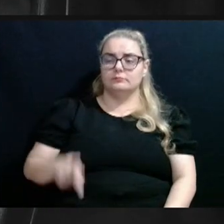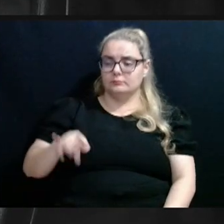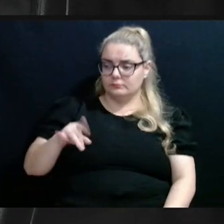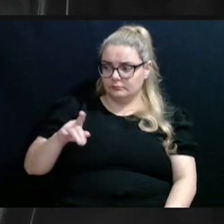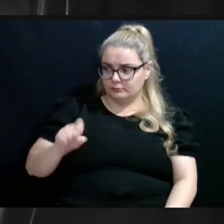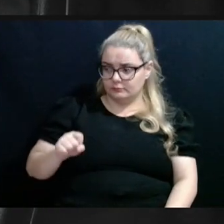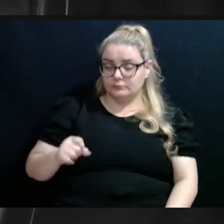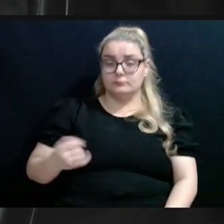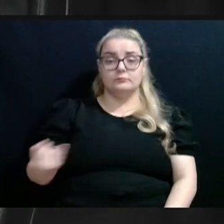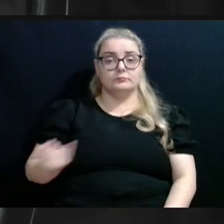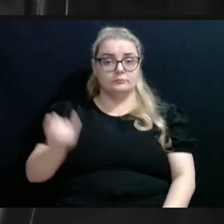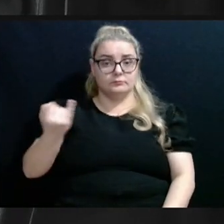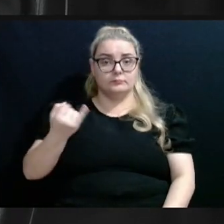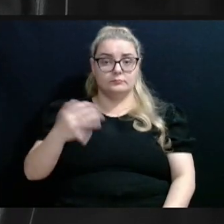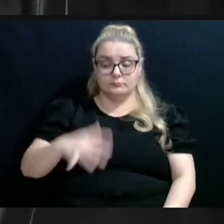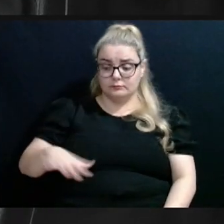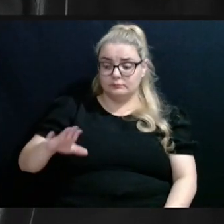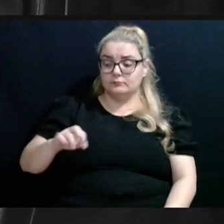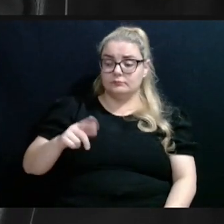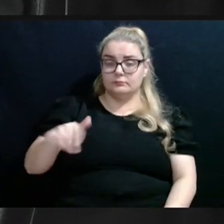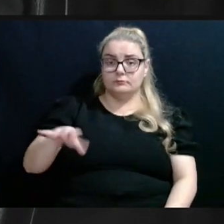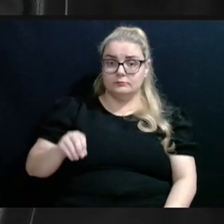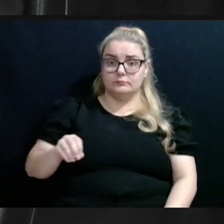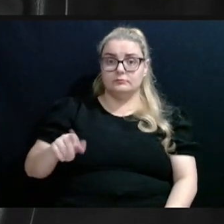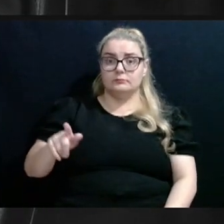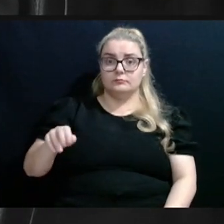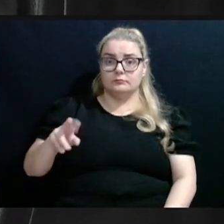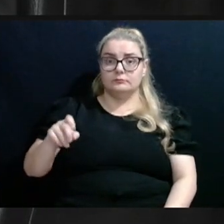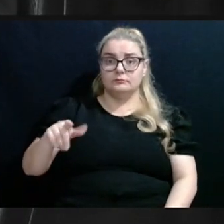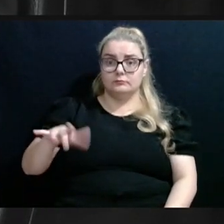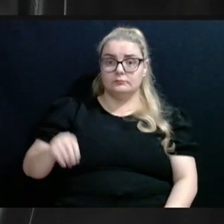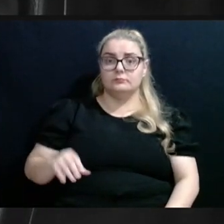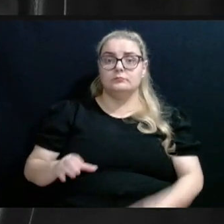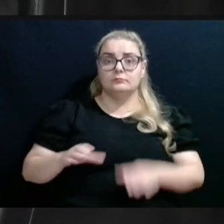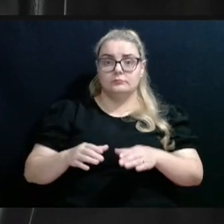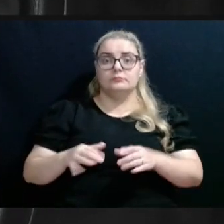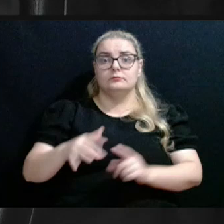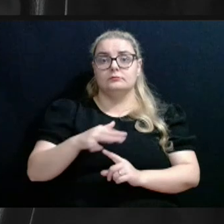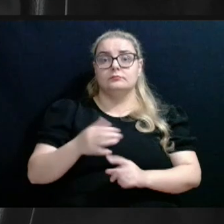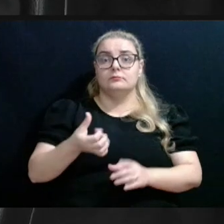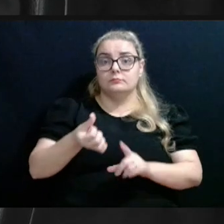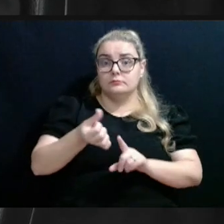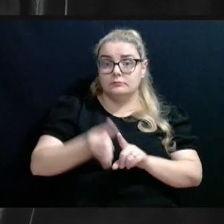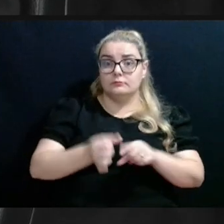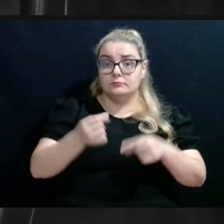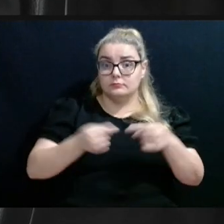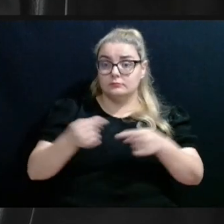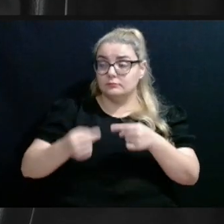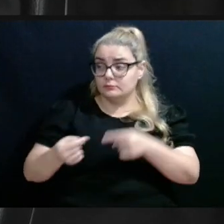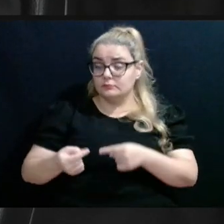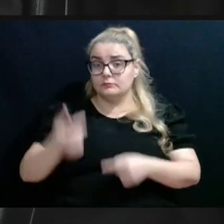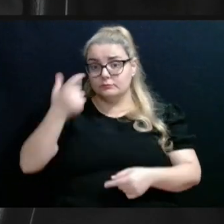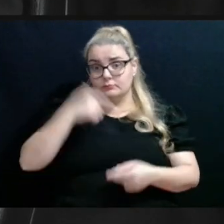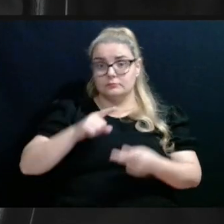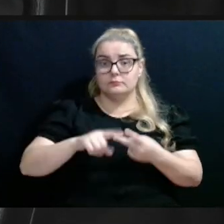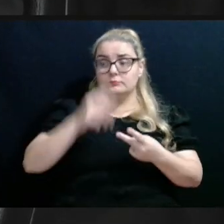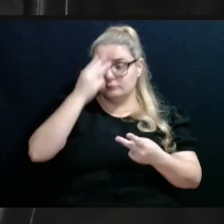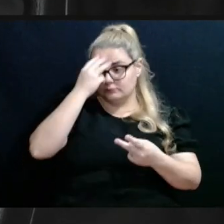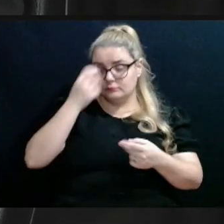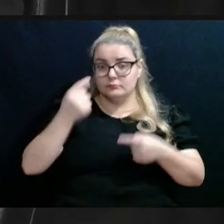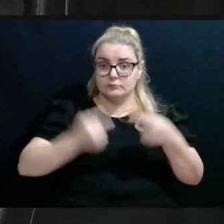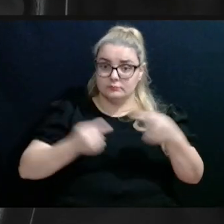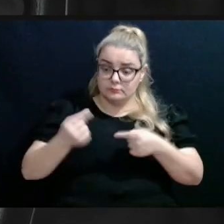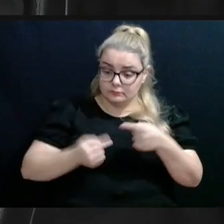importante ali da área de Barão Geraldo, que ficou na nossa Comissão do Meio Ambiente durante 6 meses debatendo. Eu e o vereador Wagner Romão debatemos.